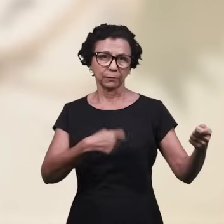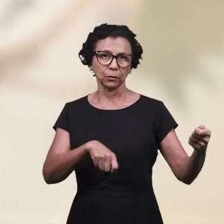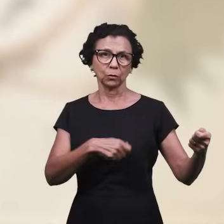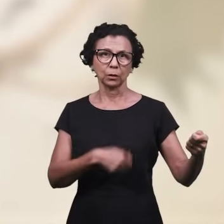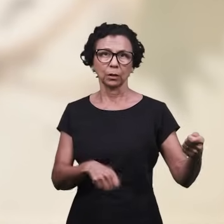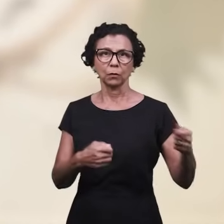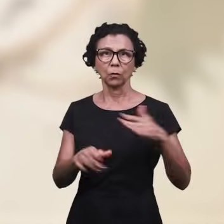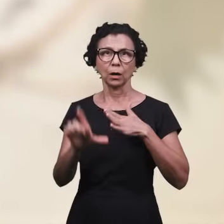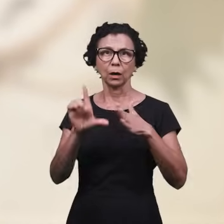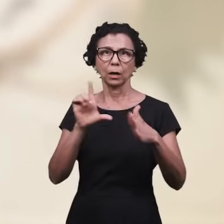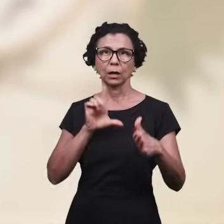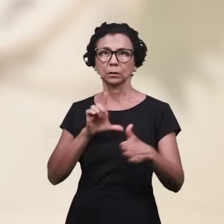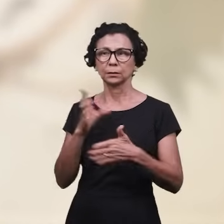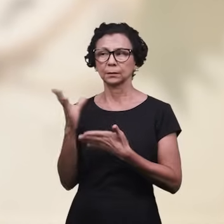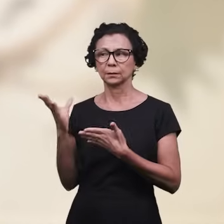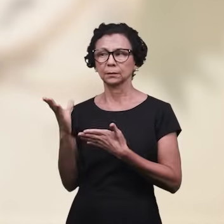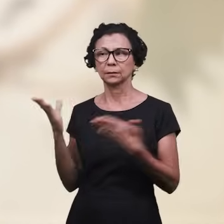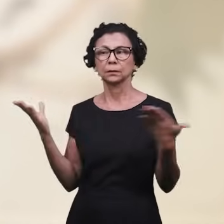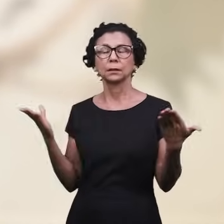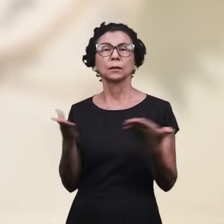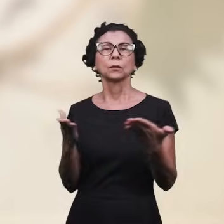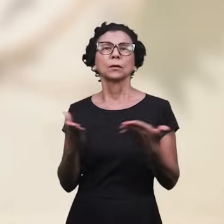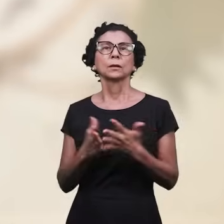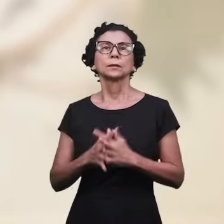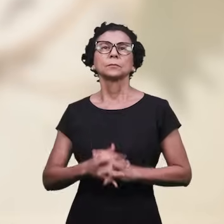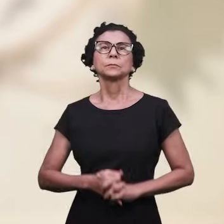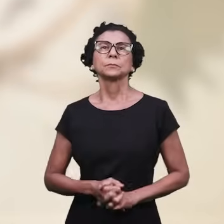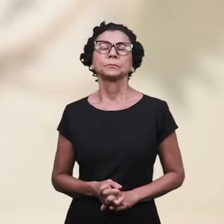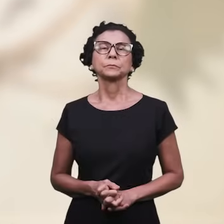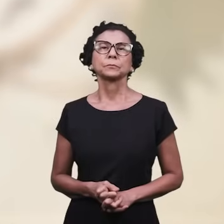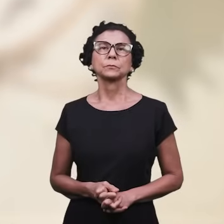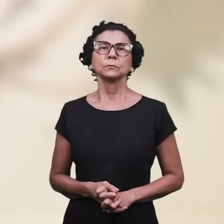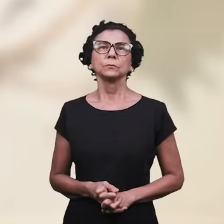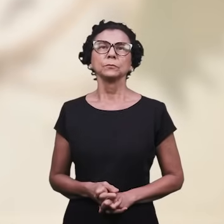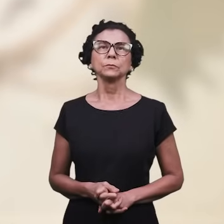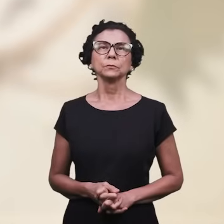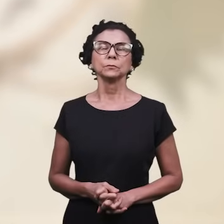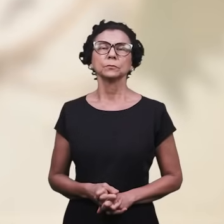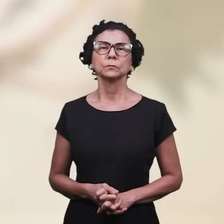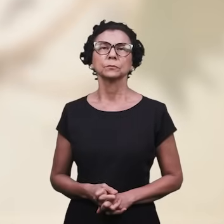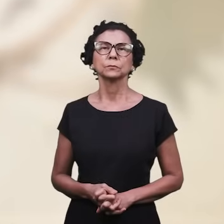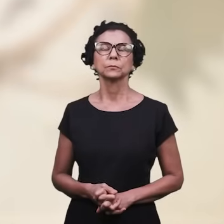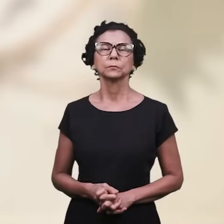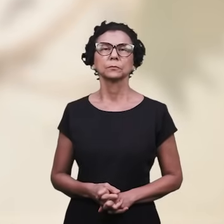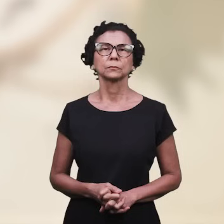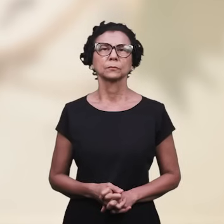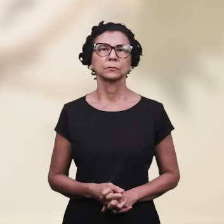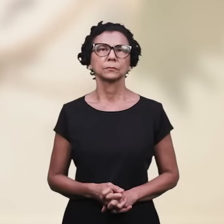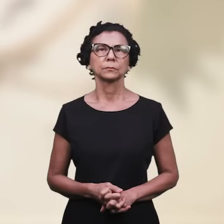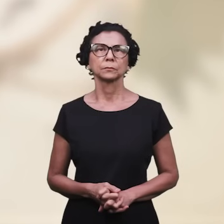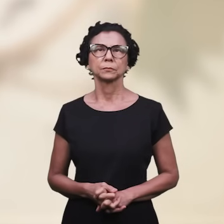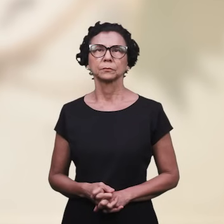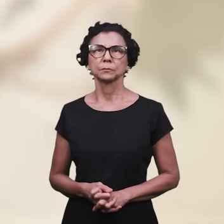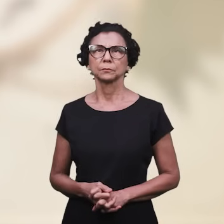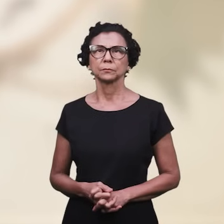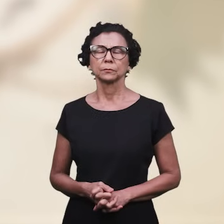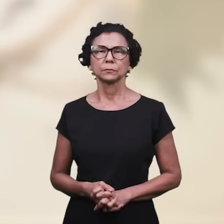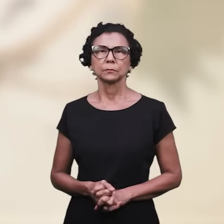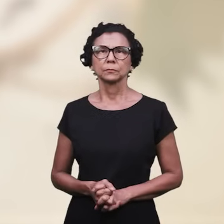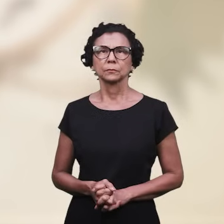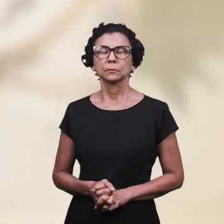né, ele está hoje, né? Na realidade, o pastor está falando aqui, mas vocês podem acompanhar que a gente tem imagens do